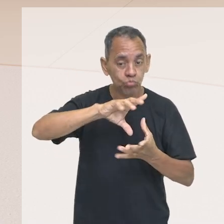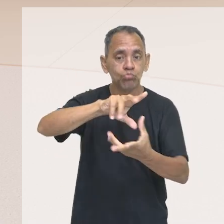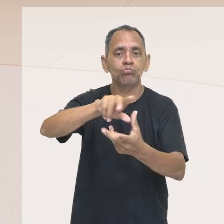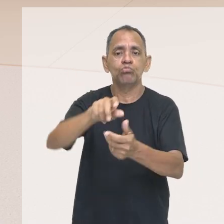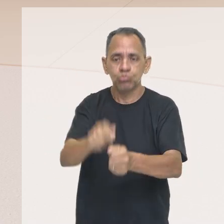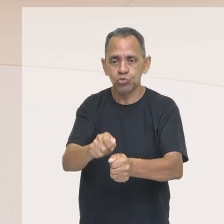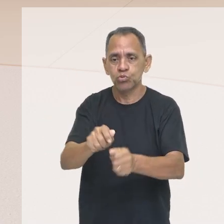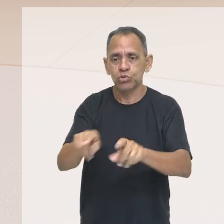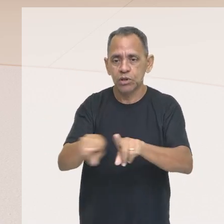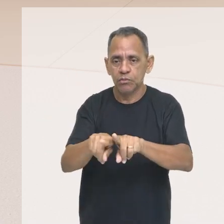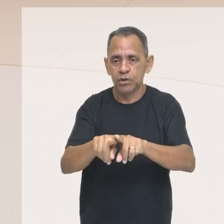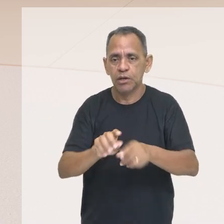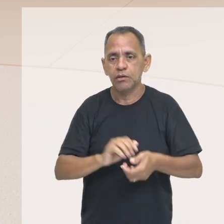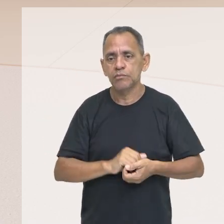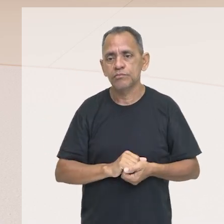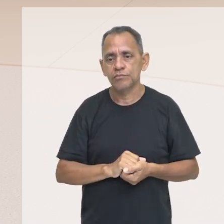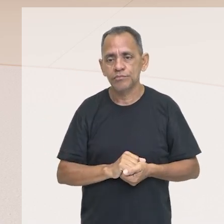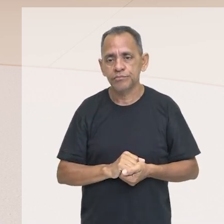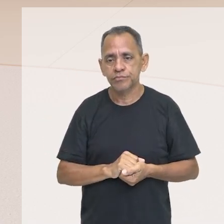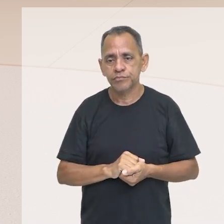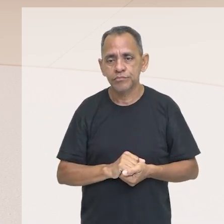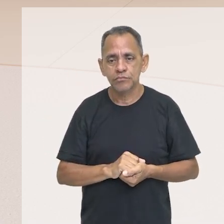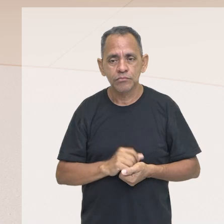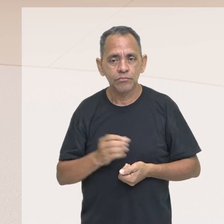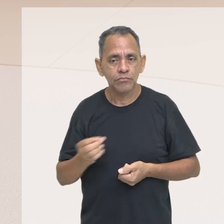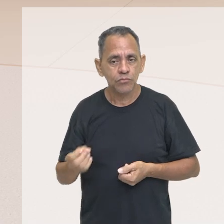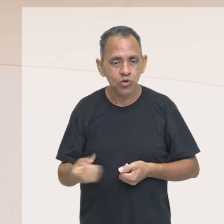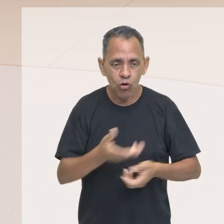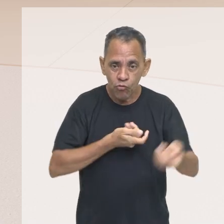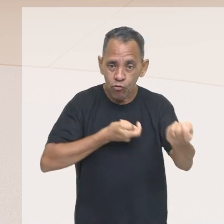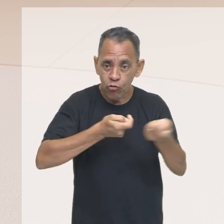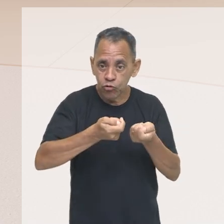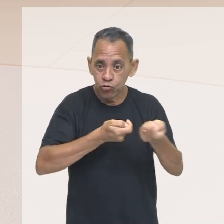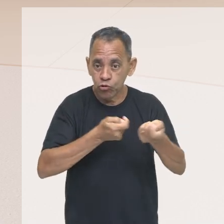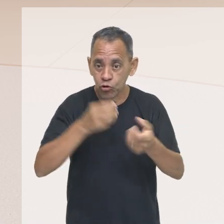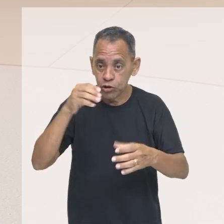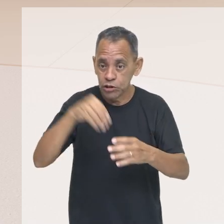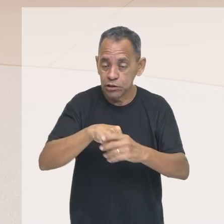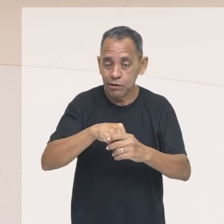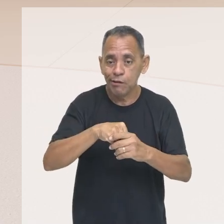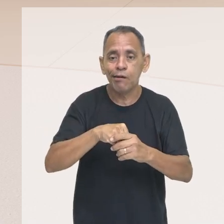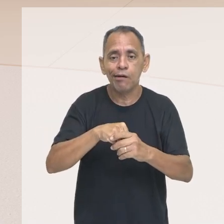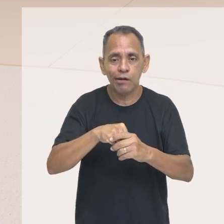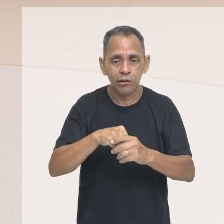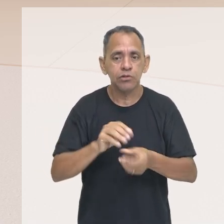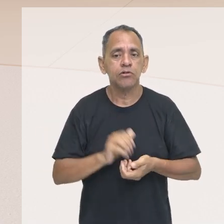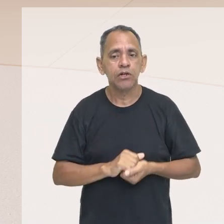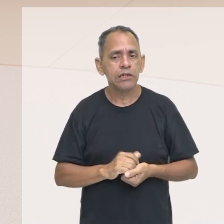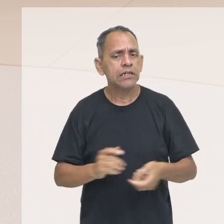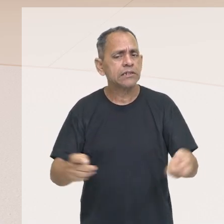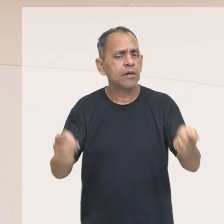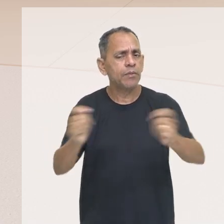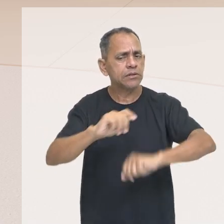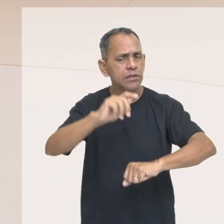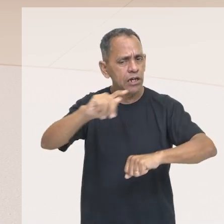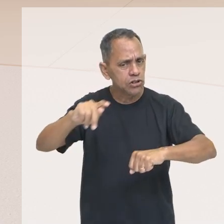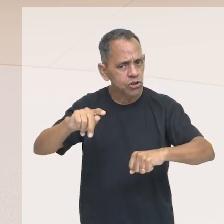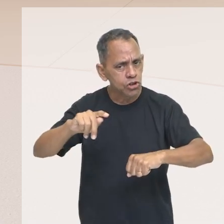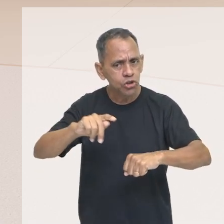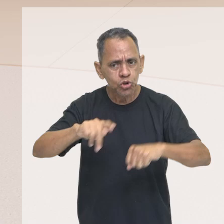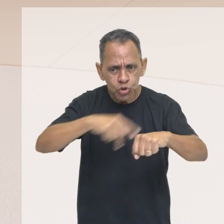ordem mundial, né, agora essa globalização se torna cada vez mais, vamos assim